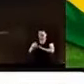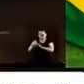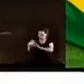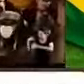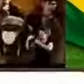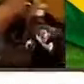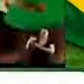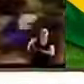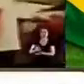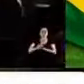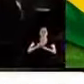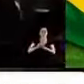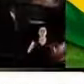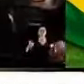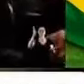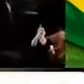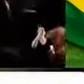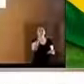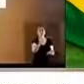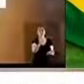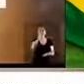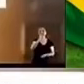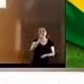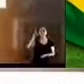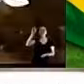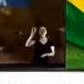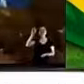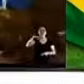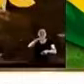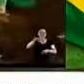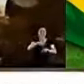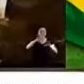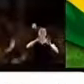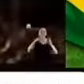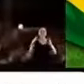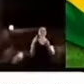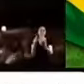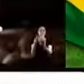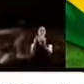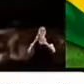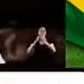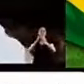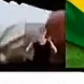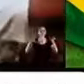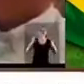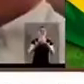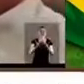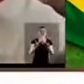Deus, pátria, família e liberdade.